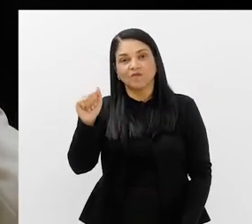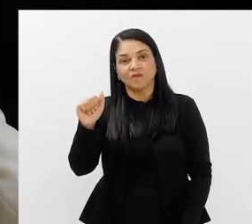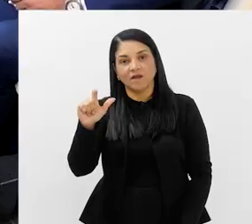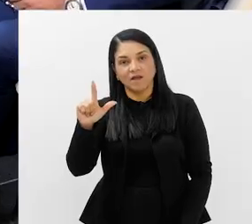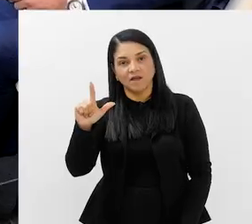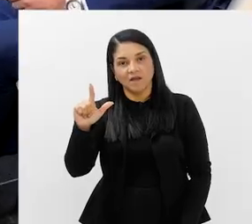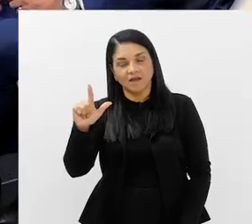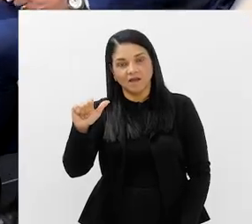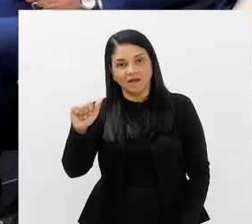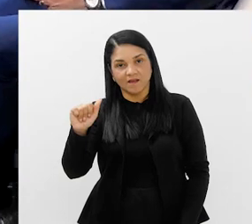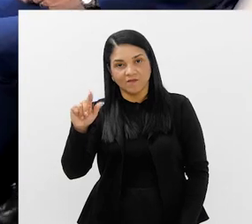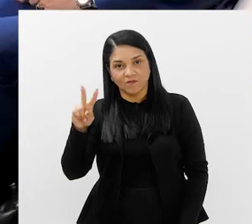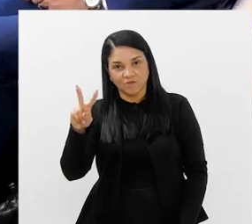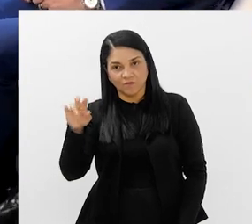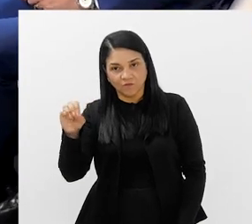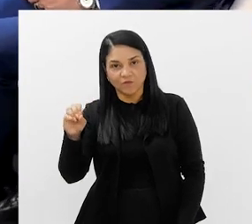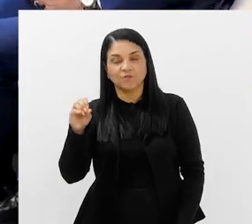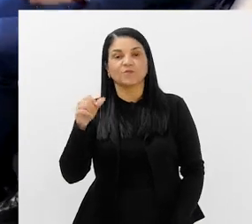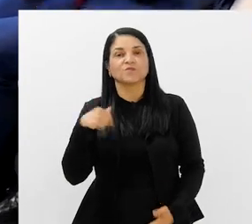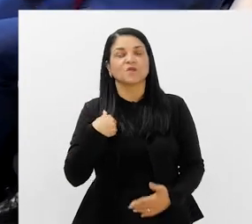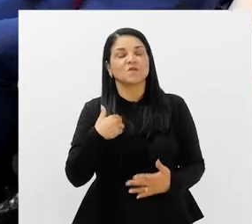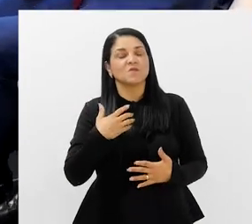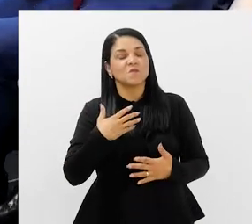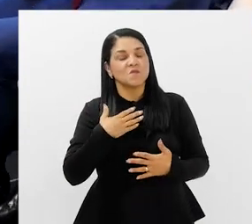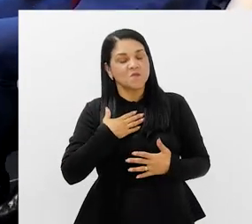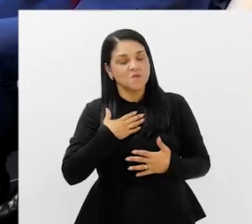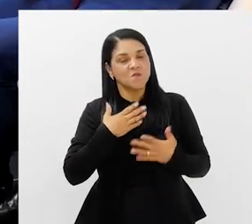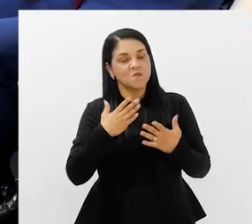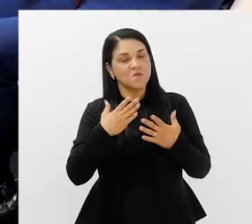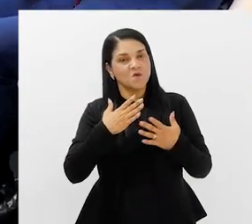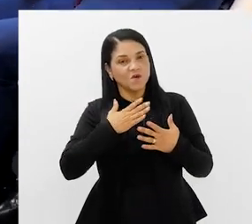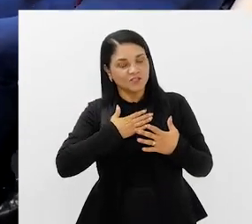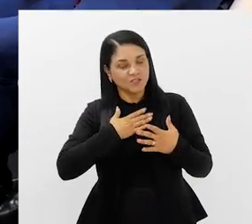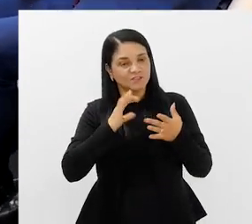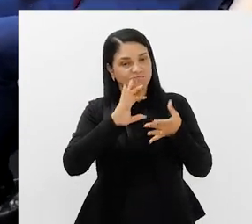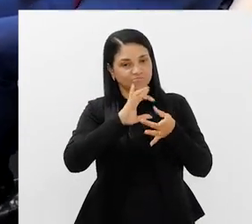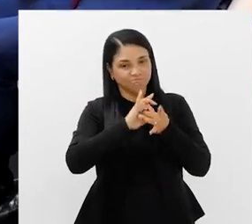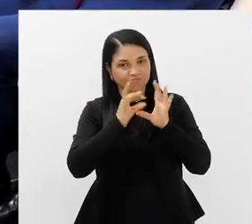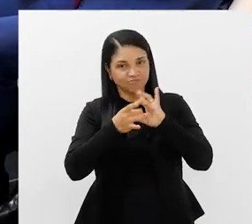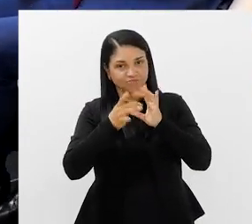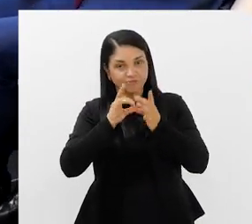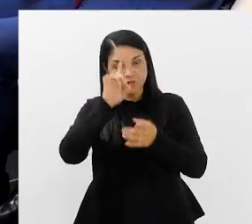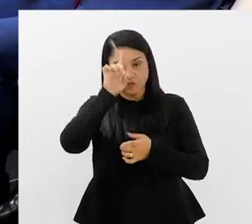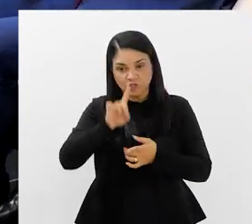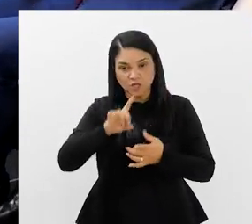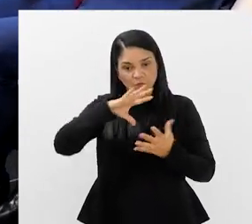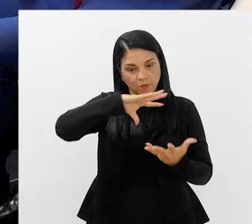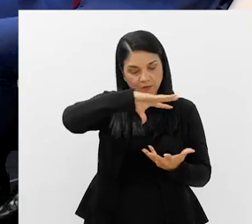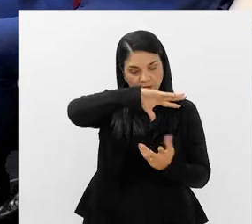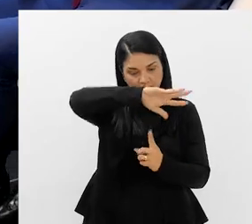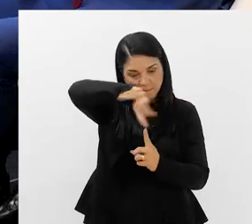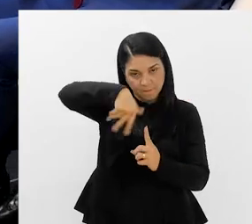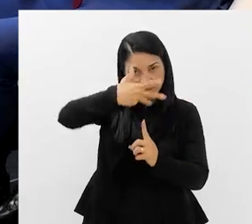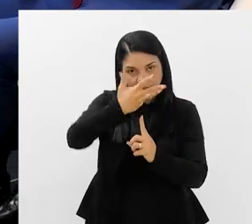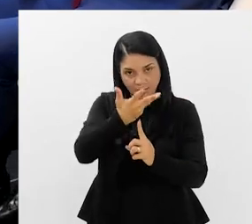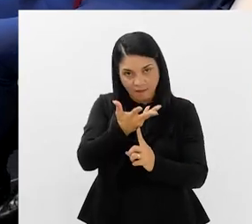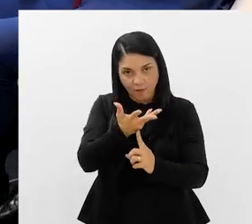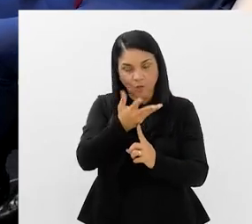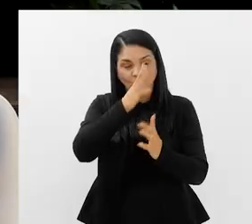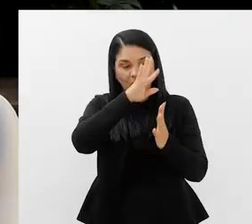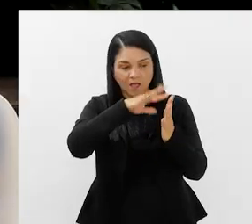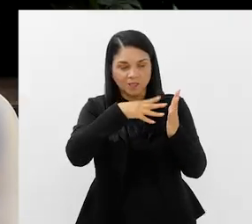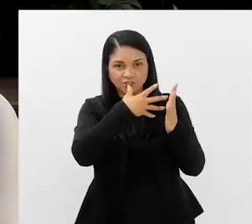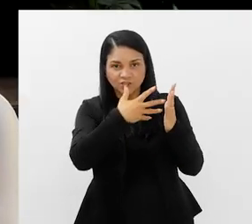Amédio, Flávio, se me permite. Eu gostaria primeiro de contextualizar o direito ambiental, sim, hoje, a agenda do